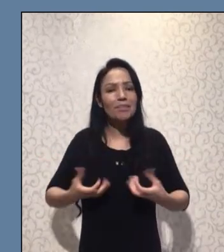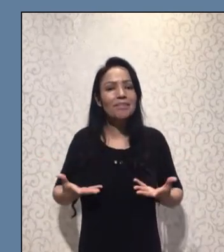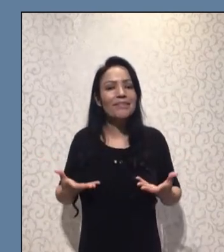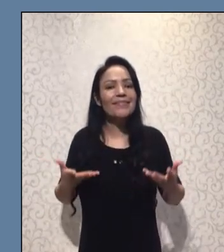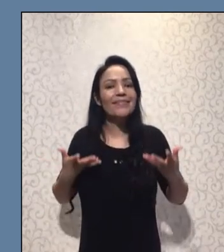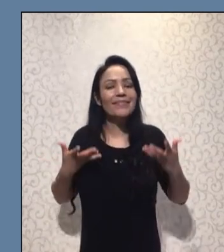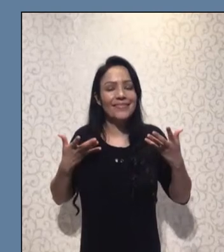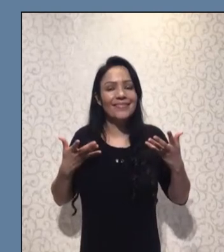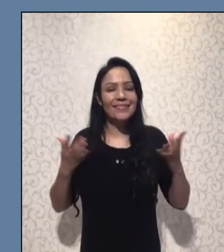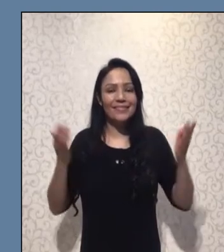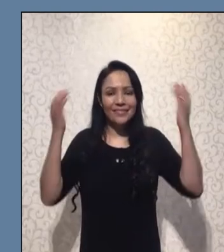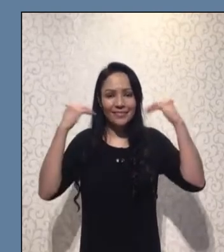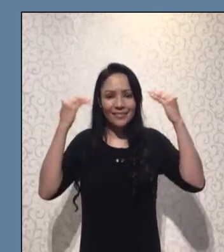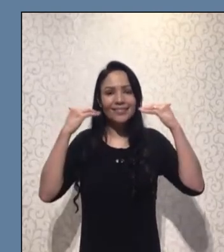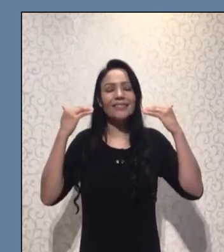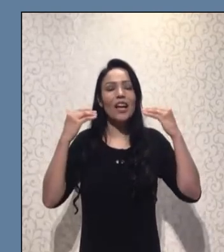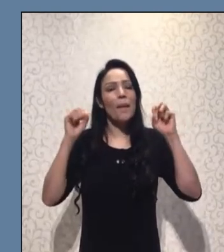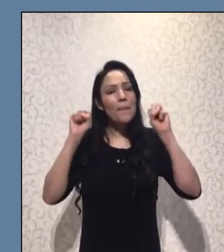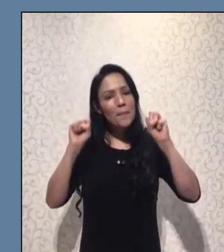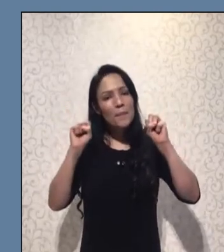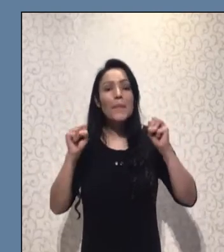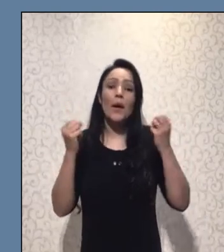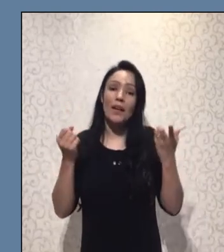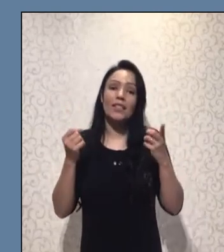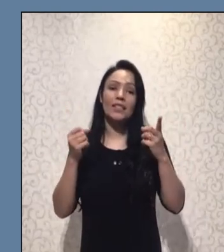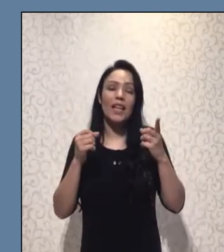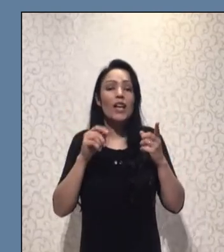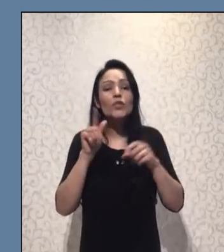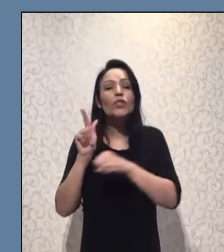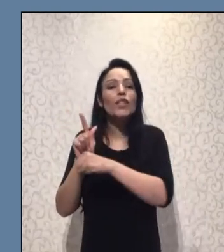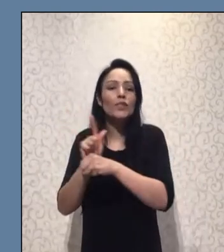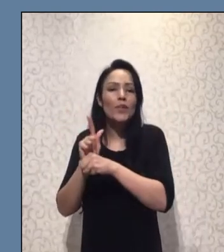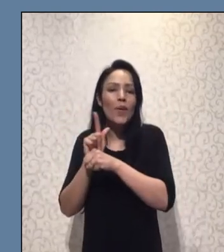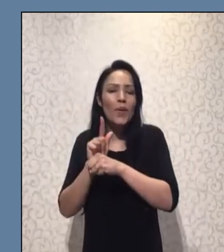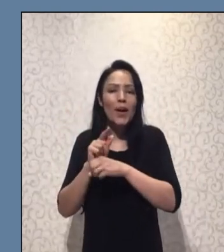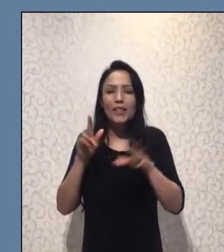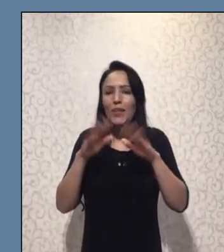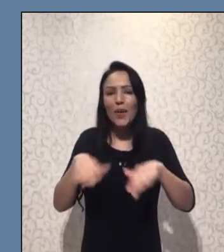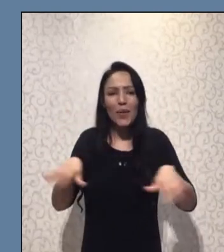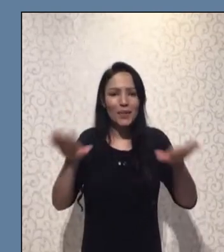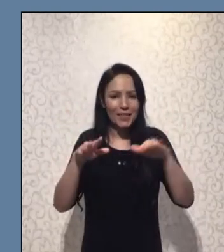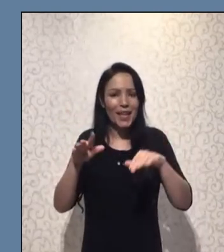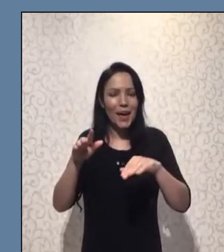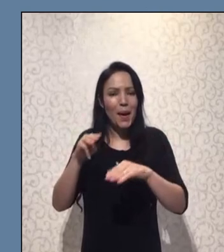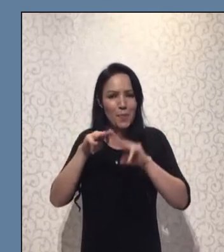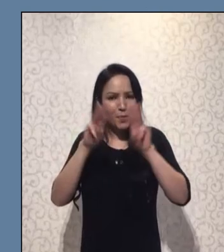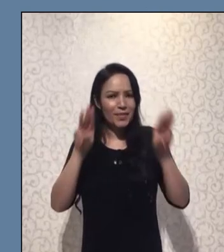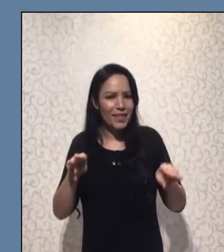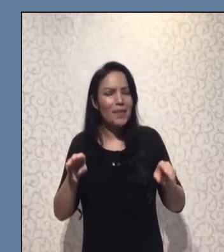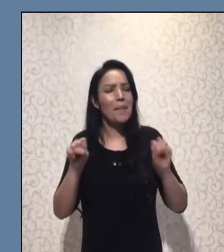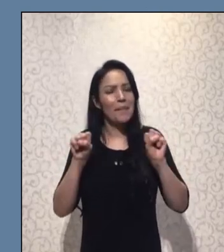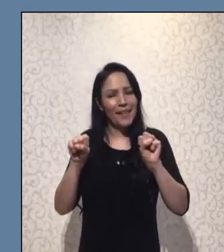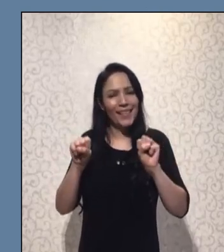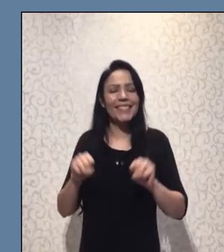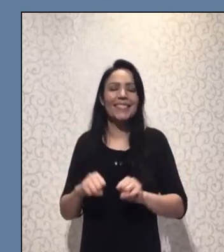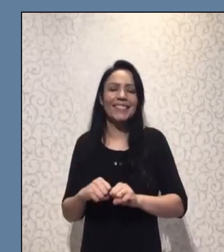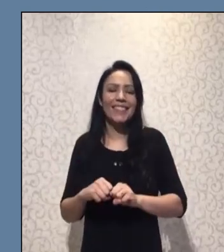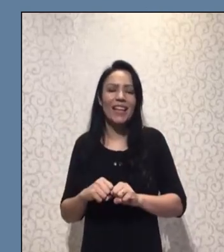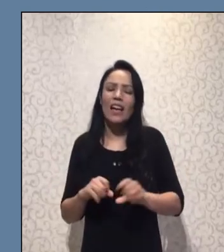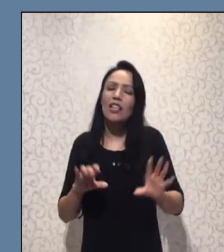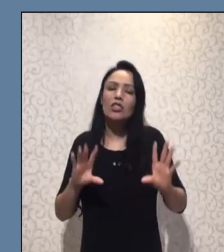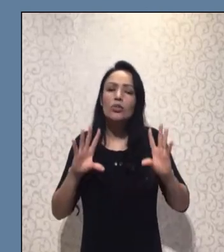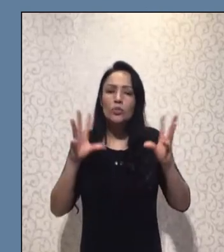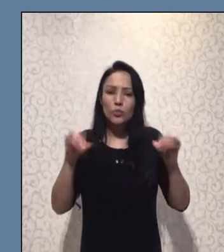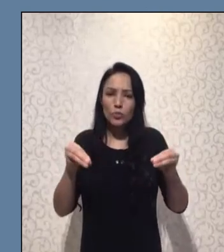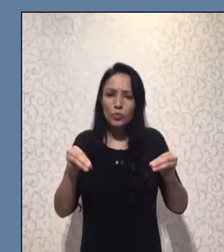talvez recaia como cobrança para os gestores e gestoras dos museus, Tadeu. Mas você tem razão, acho que nem tudo se resolve no